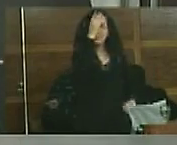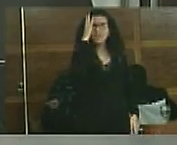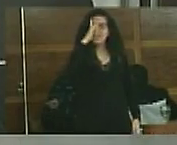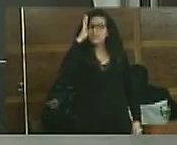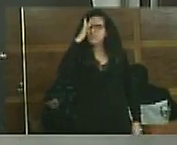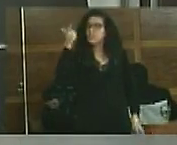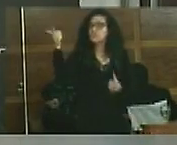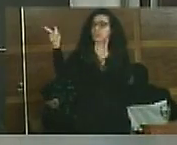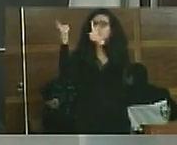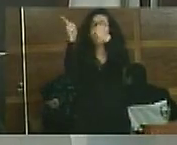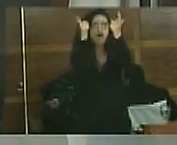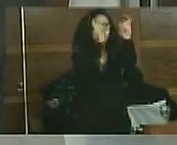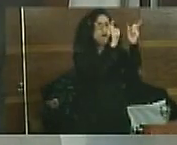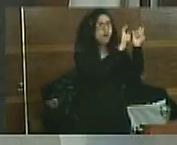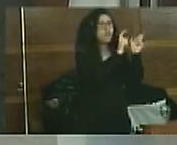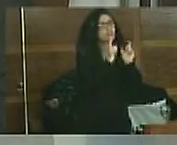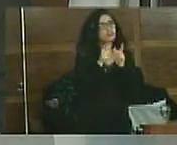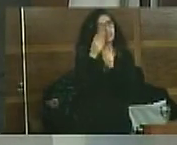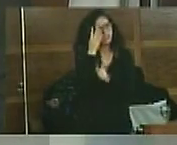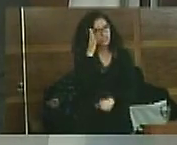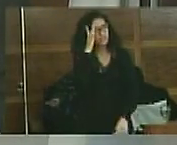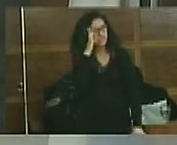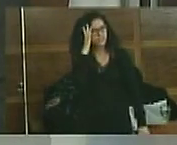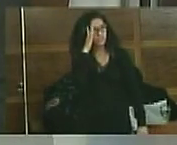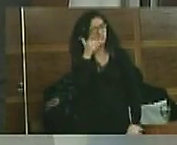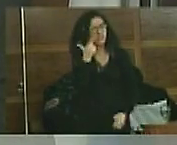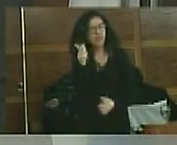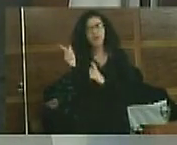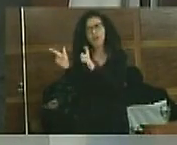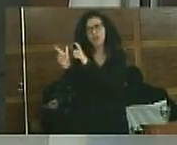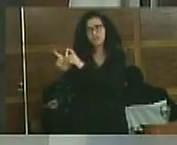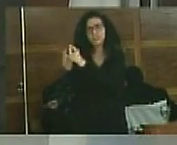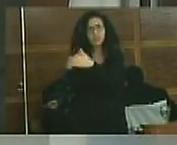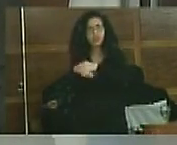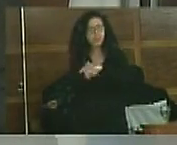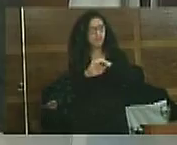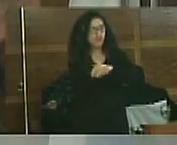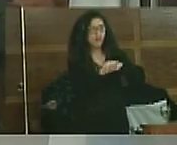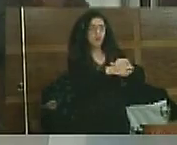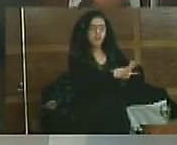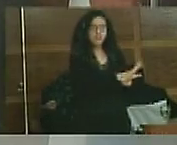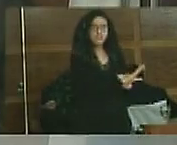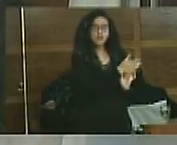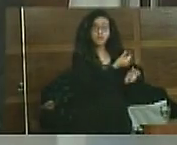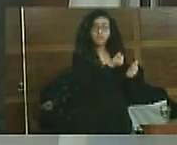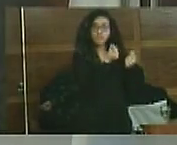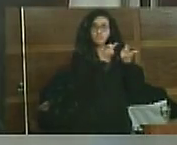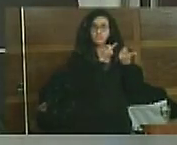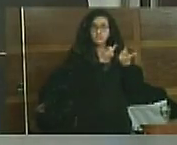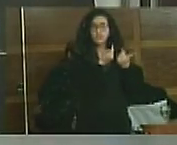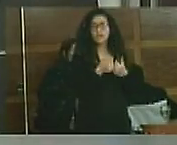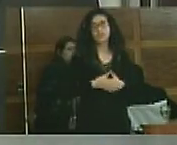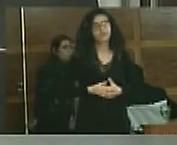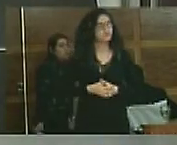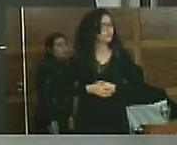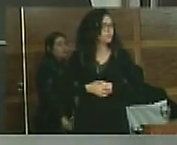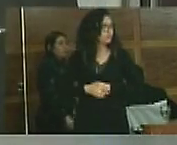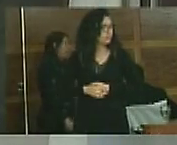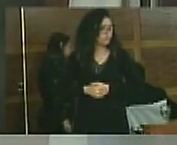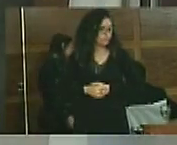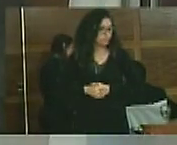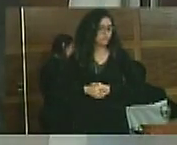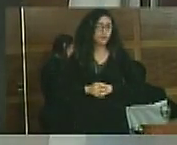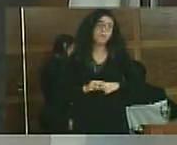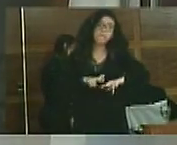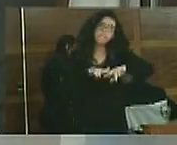outros apartamentos, imagine outros buracos, imagine outros sótãos, imagine onde é que está o nosso dinheiro. Mas